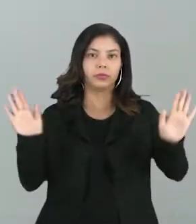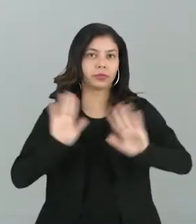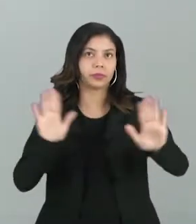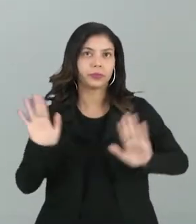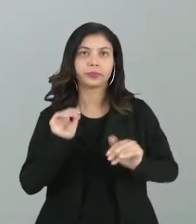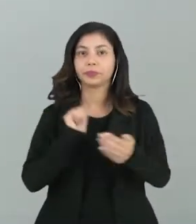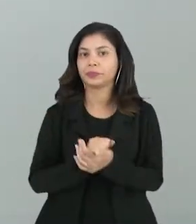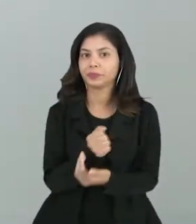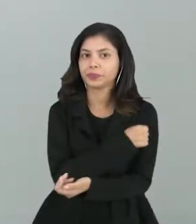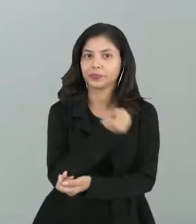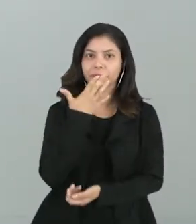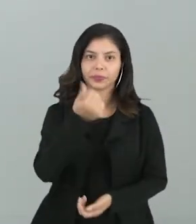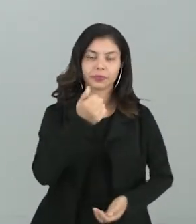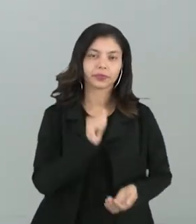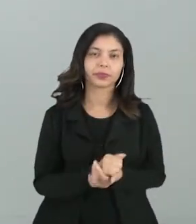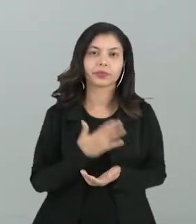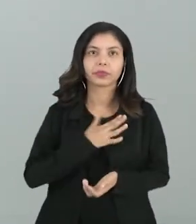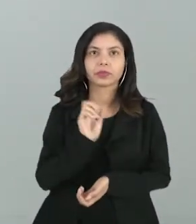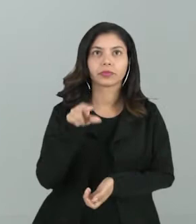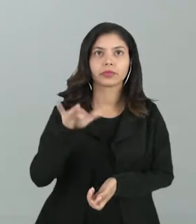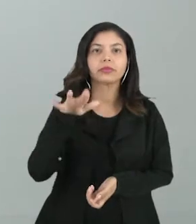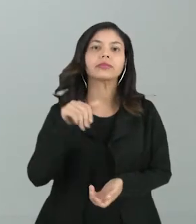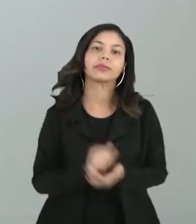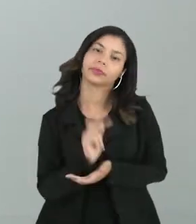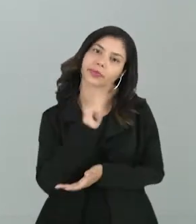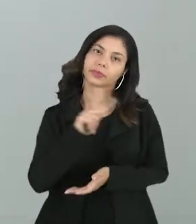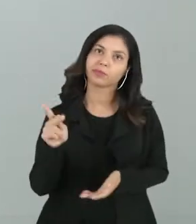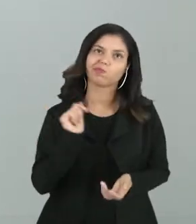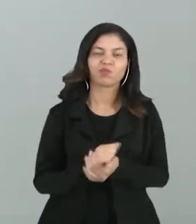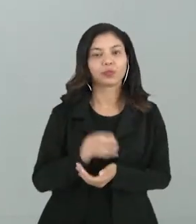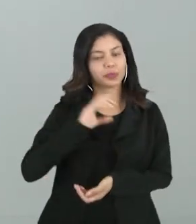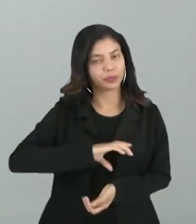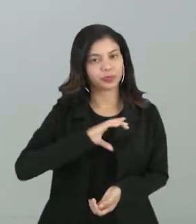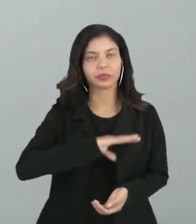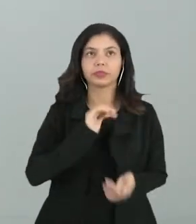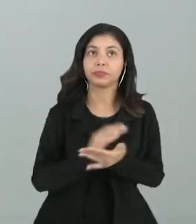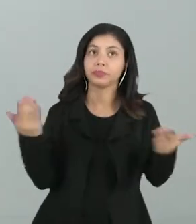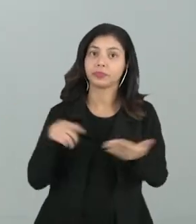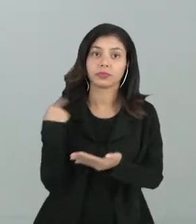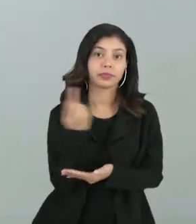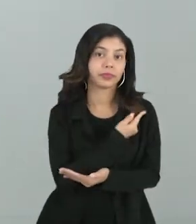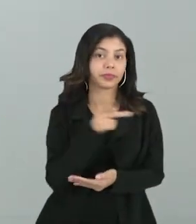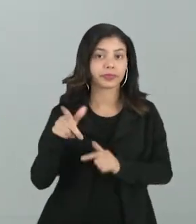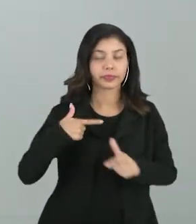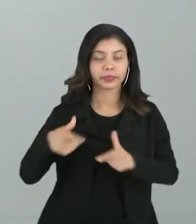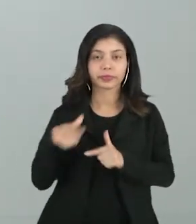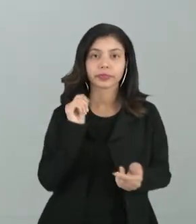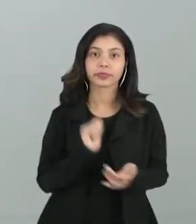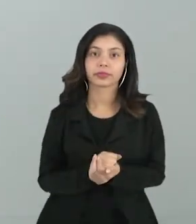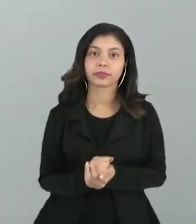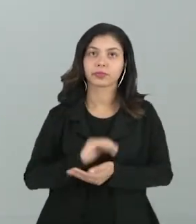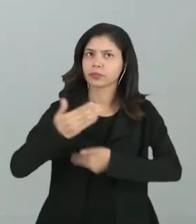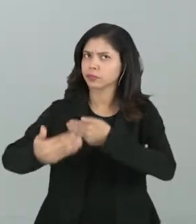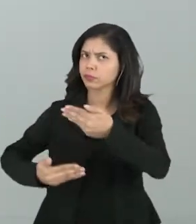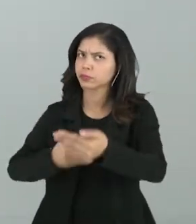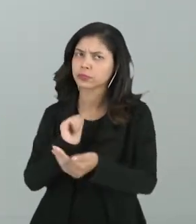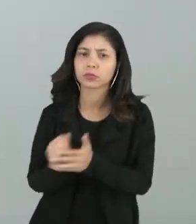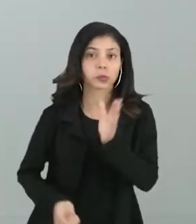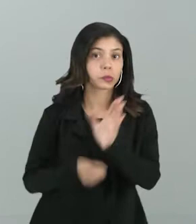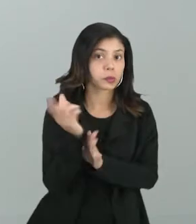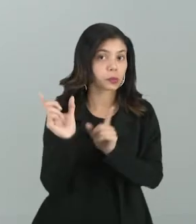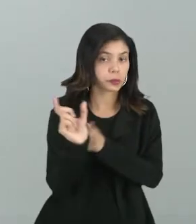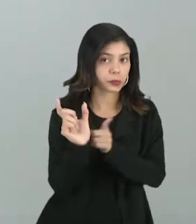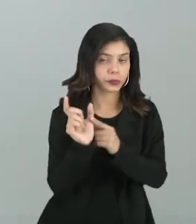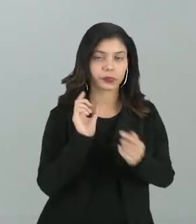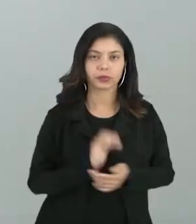Olá, queridos alunos, tudo bem? Eu me chamo Nayara, sou professora de língua portuguesa e hoje nós iremos trabalhar o processo de formação